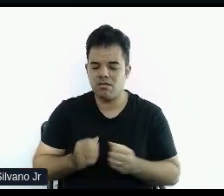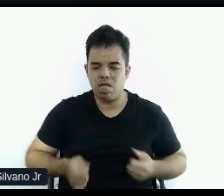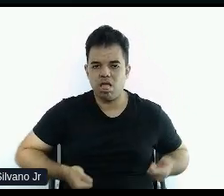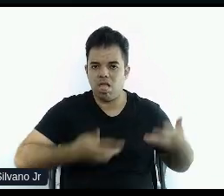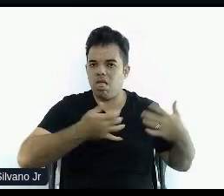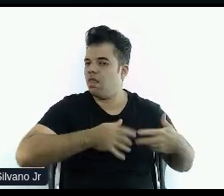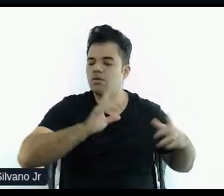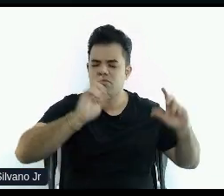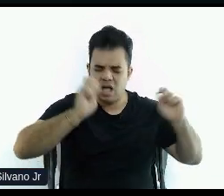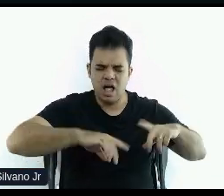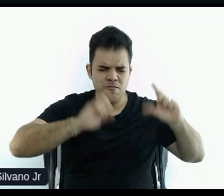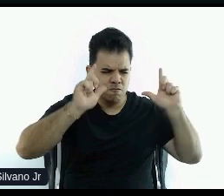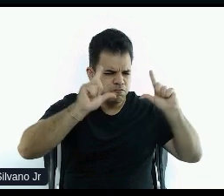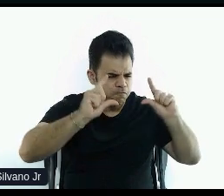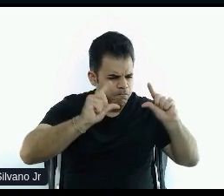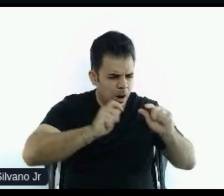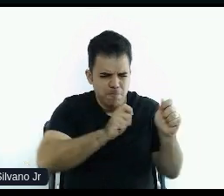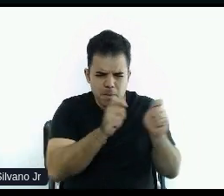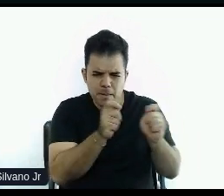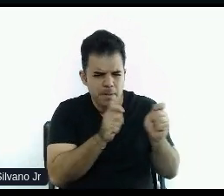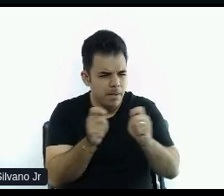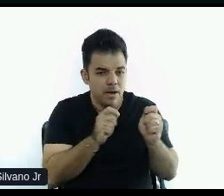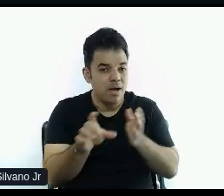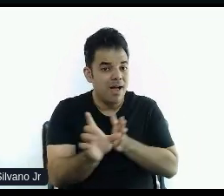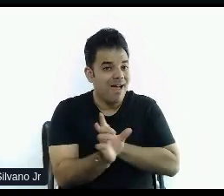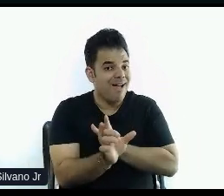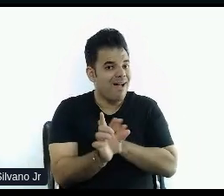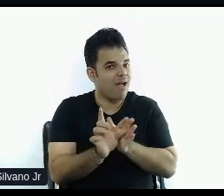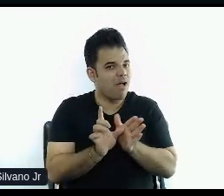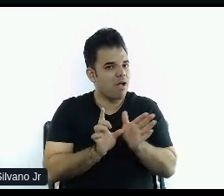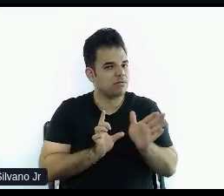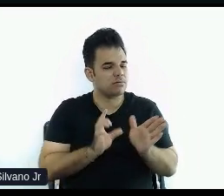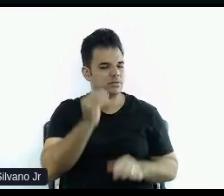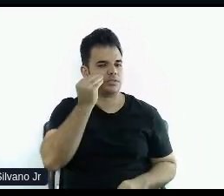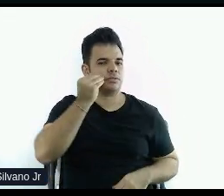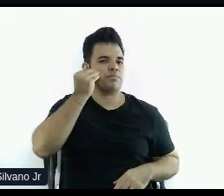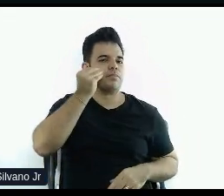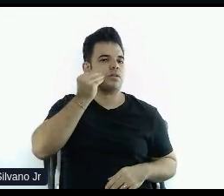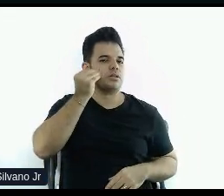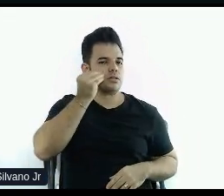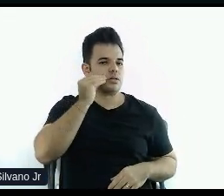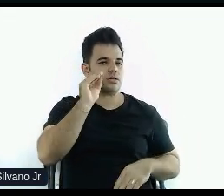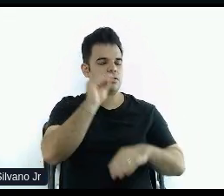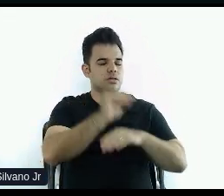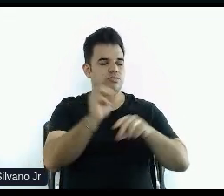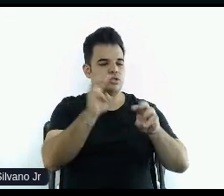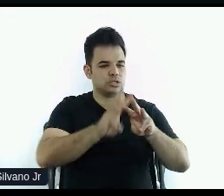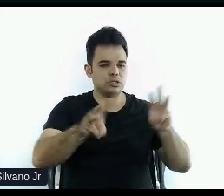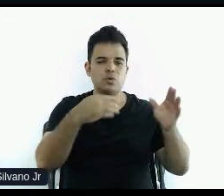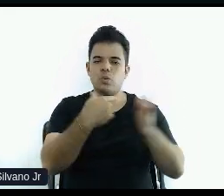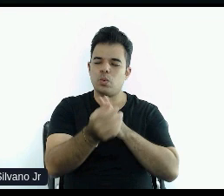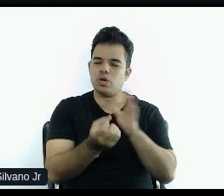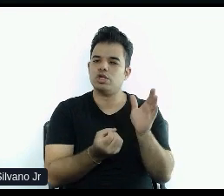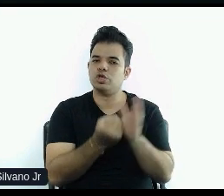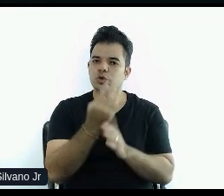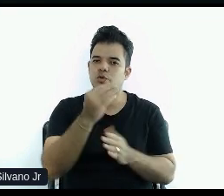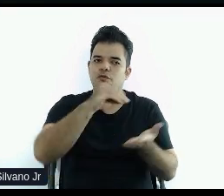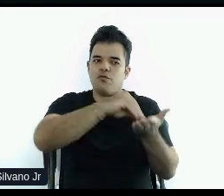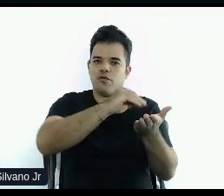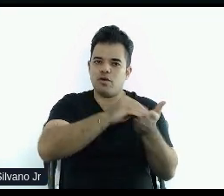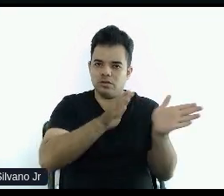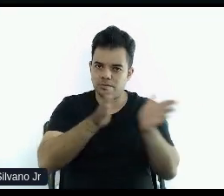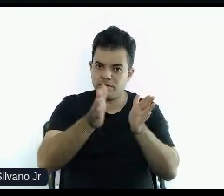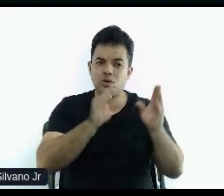mas a gente consegue antecipar e melhorar a experiência daquela aplicação que já existe, aplicando uma sequência